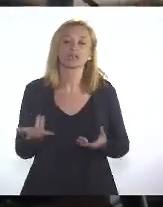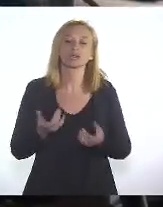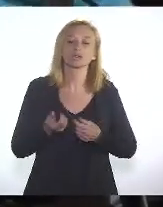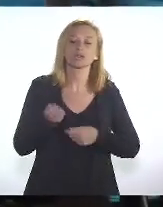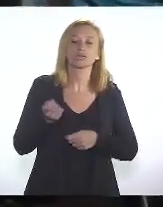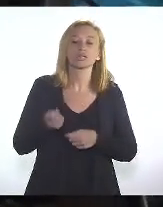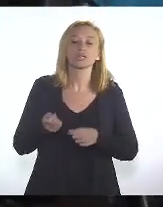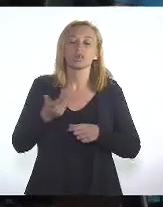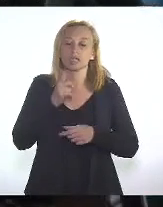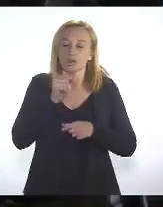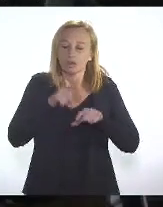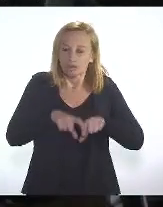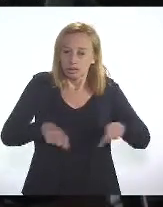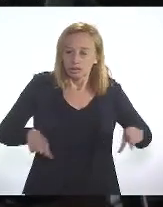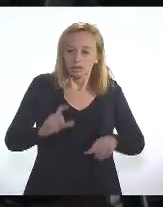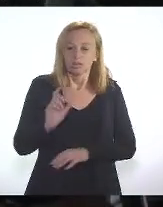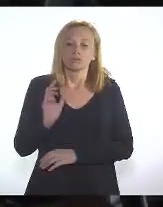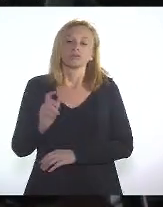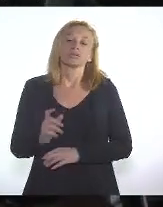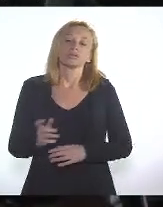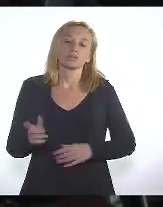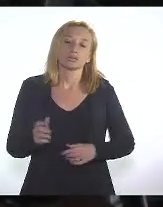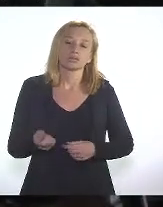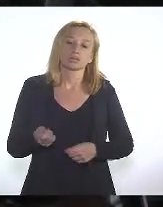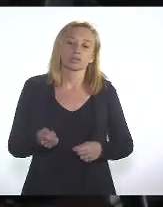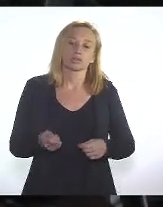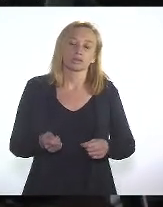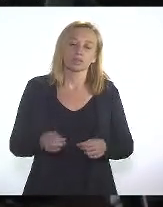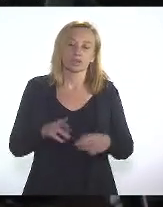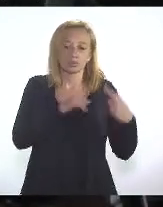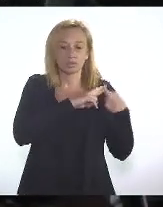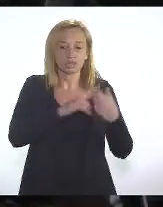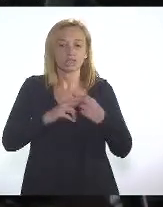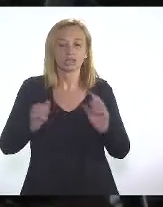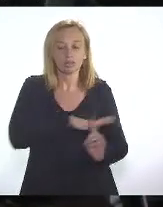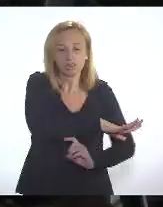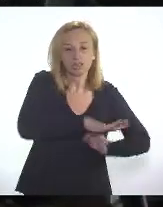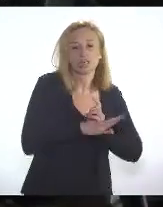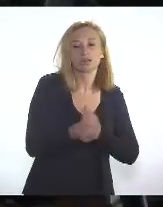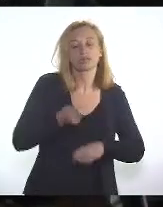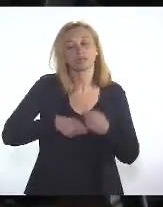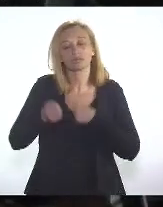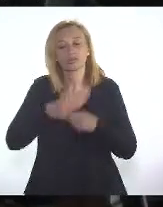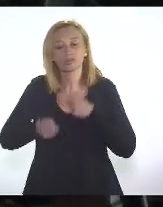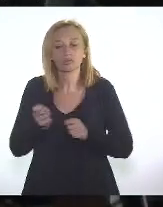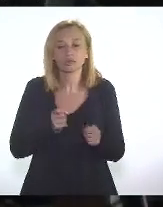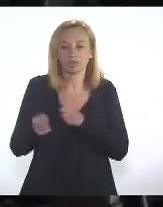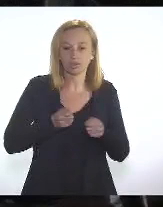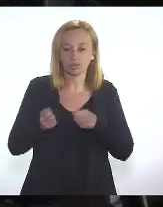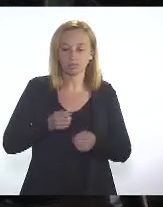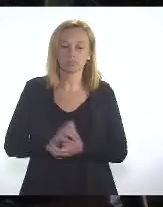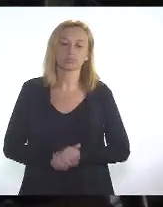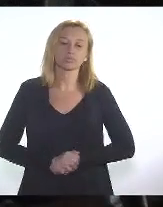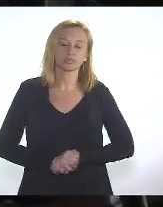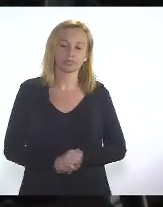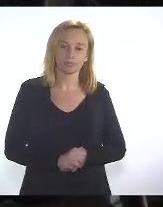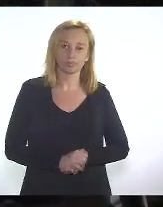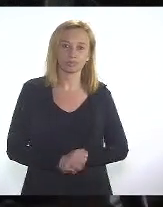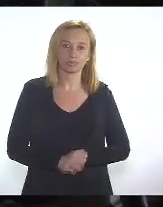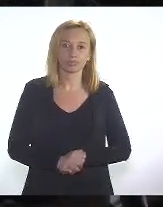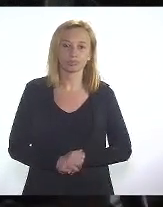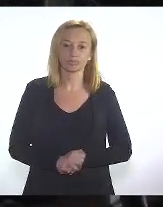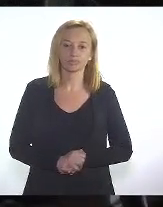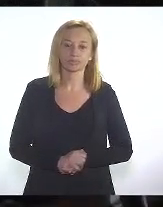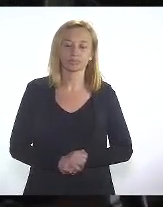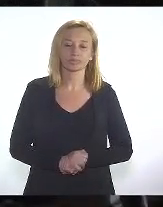Saneamento Ambiental, de Trabalho, Legislação Social, Seguridade Social, de Economia, Indústria e Comércio e de Orçamento, Finanças, Fiscalização Financeira e